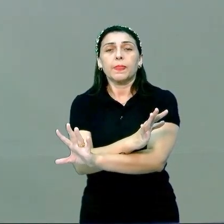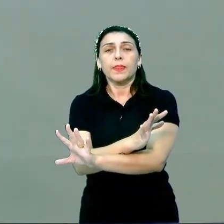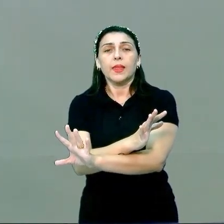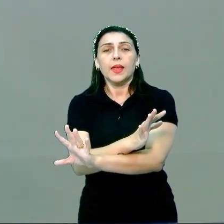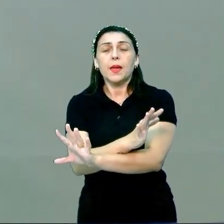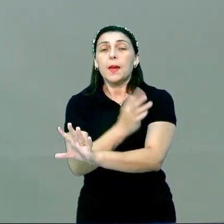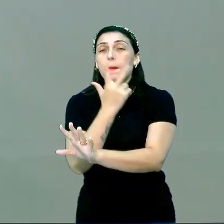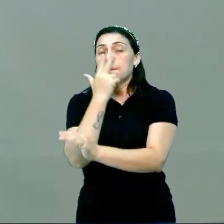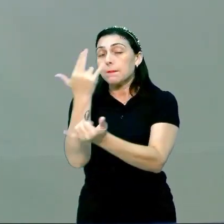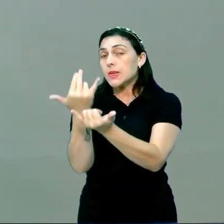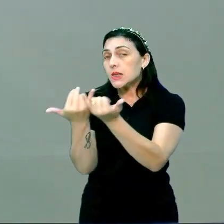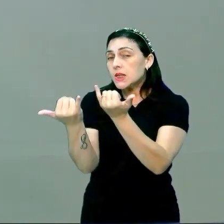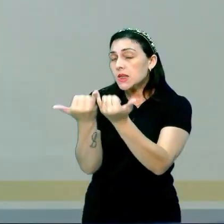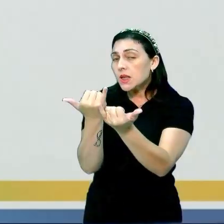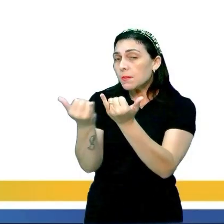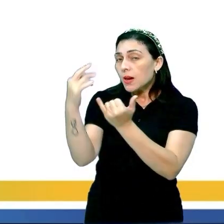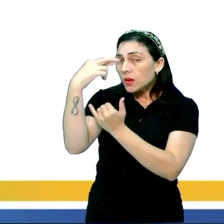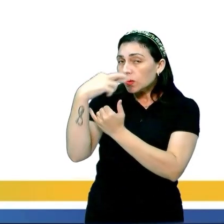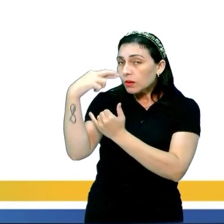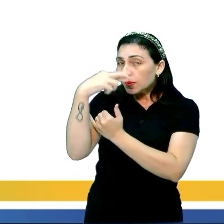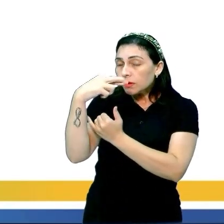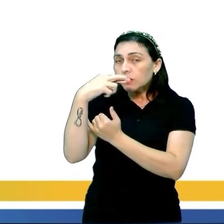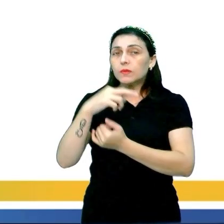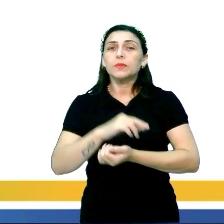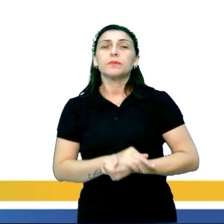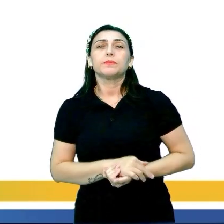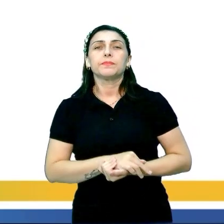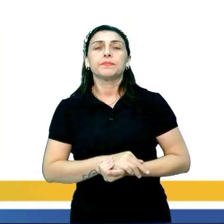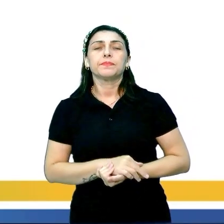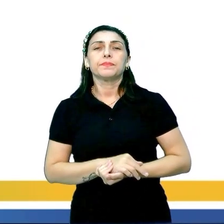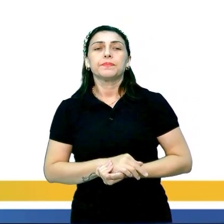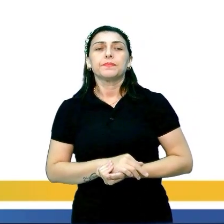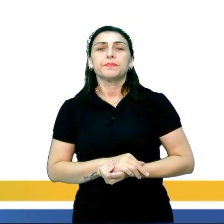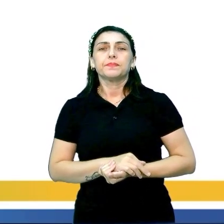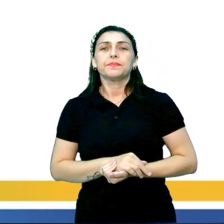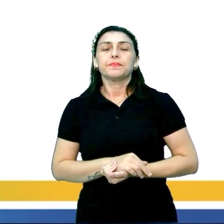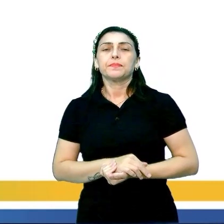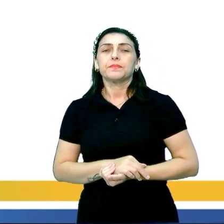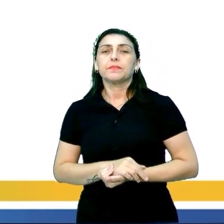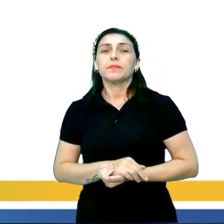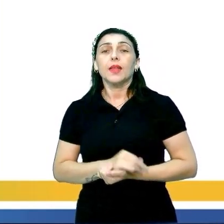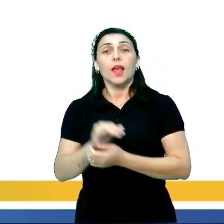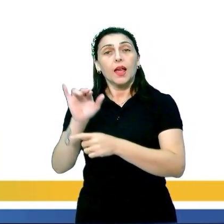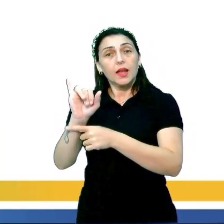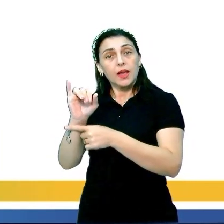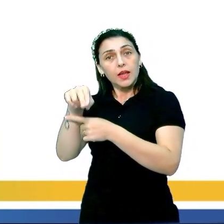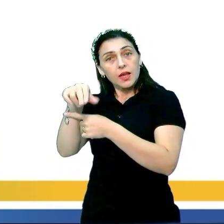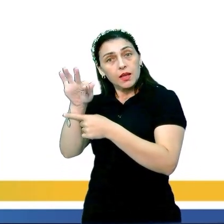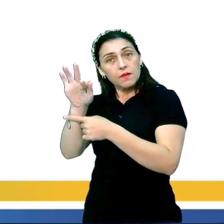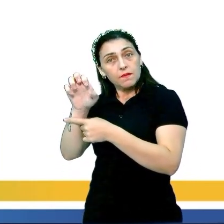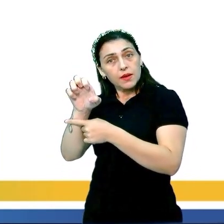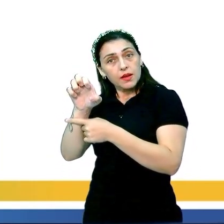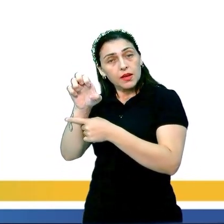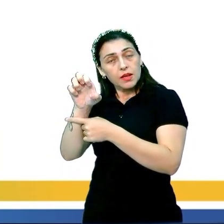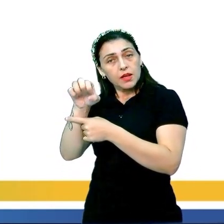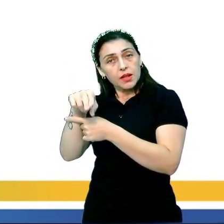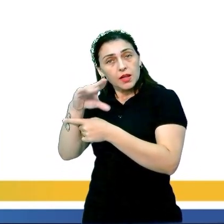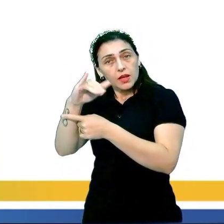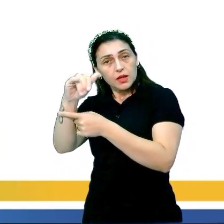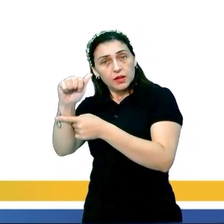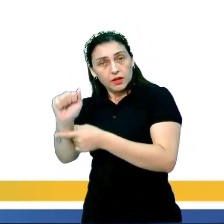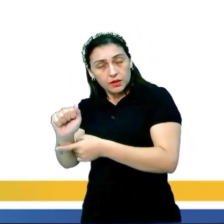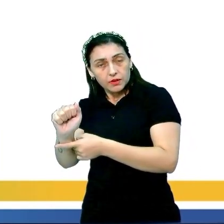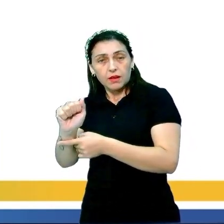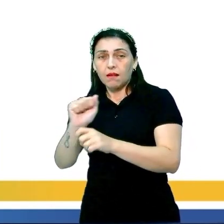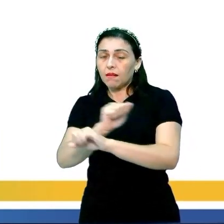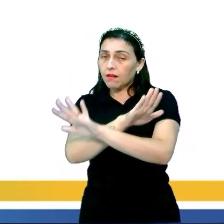que similar aí a um detetive, tá? Então, isso é a inferência, né? E aí,